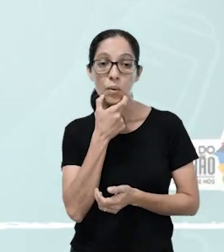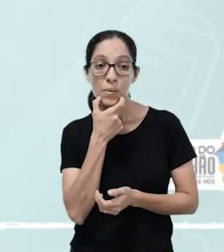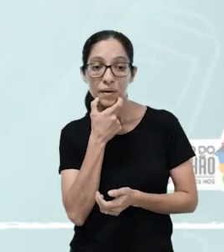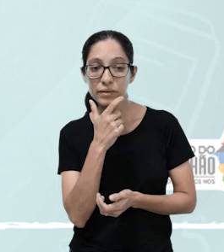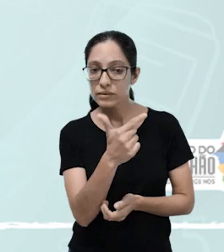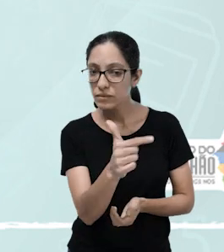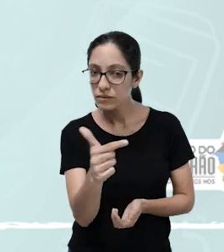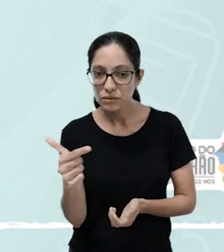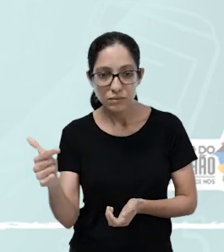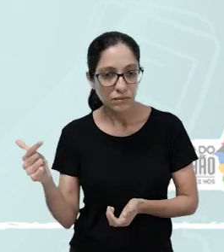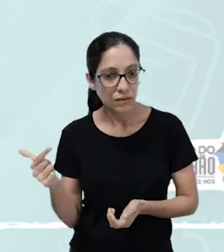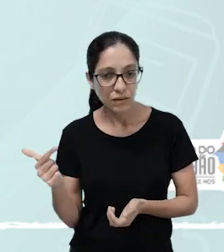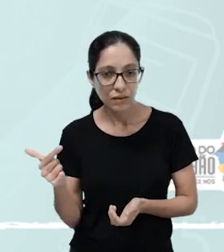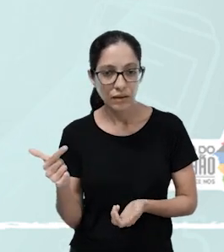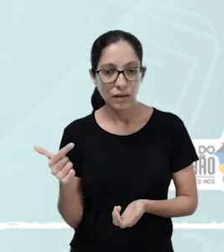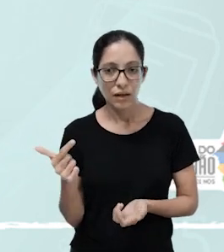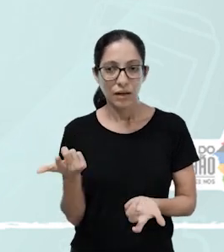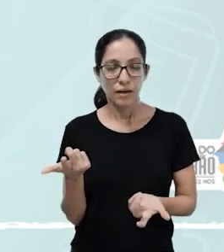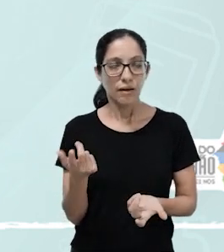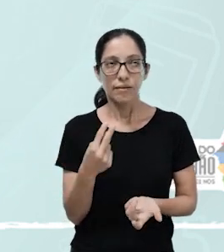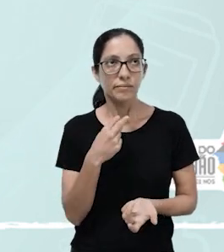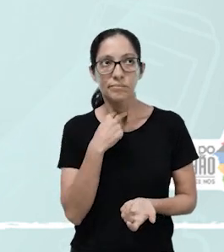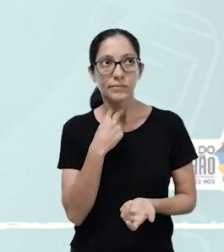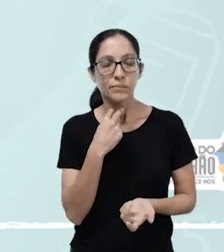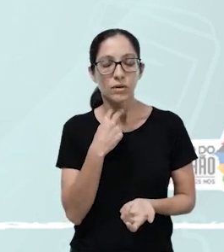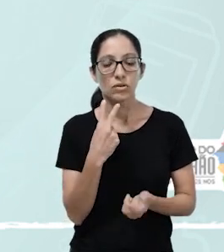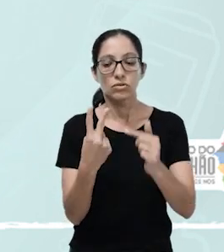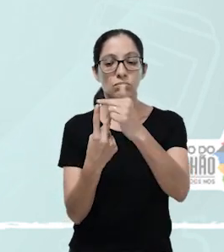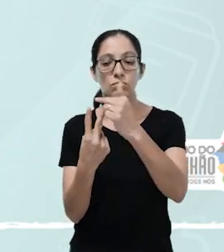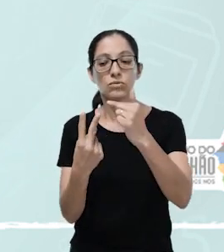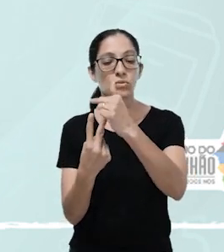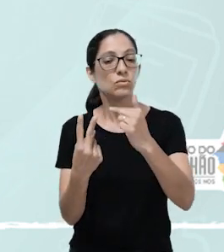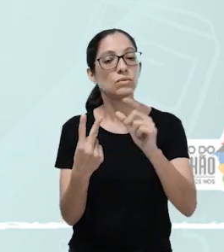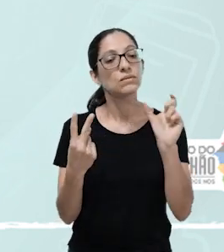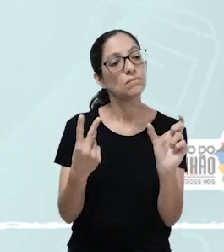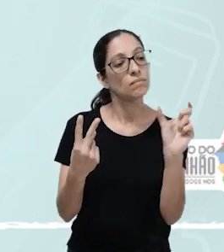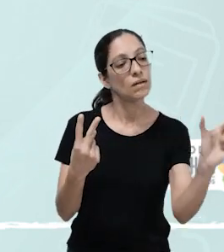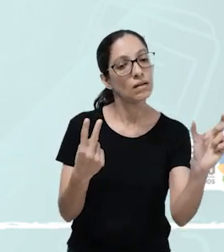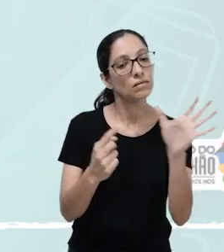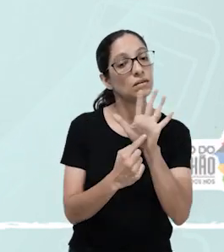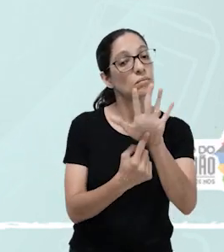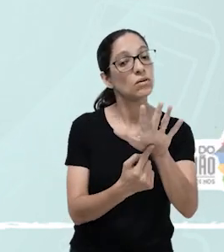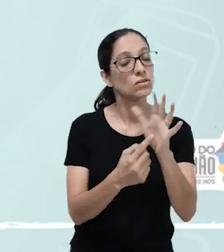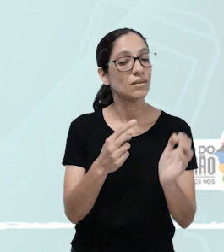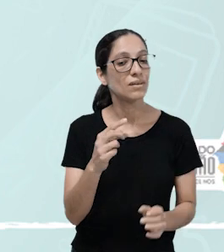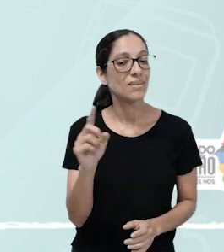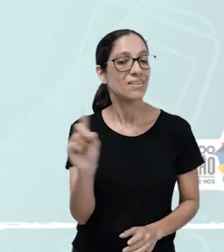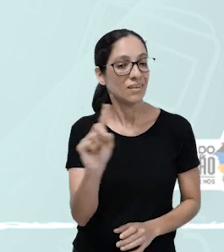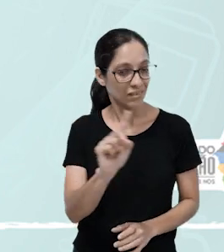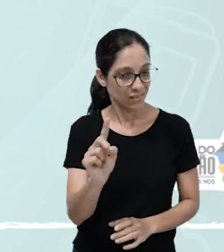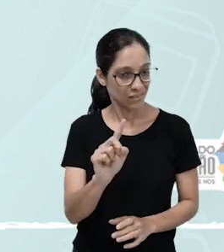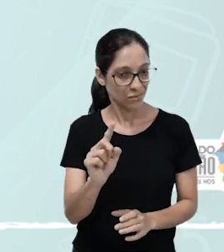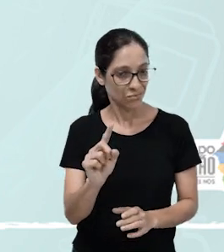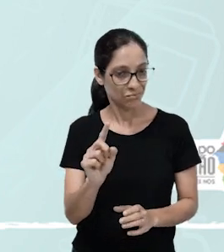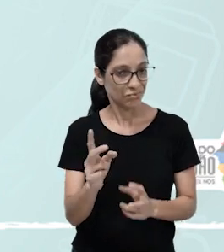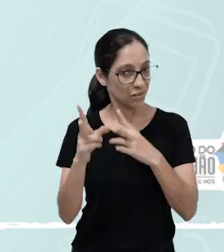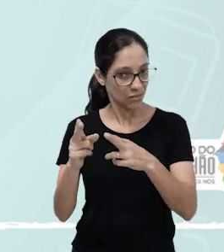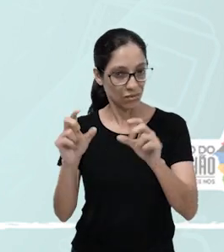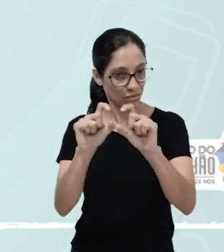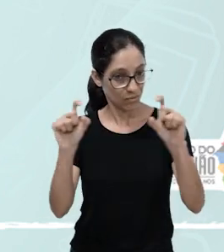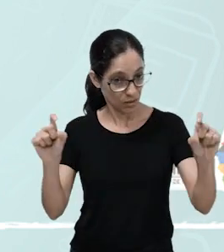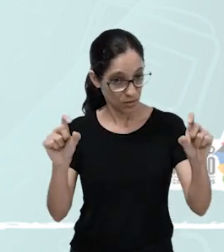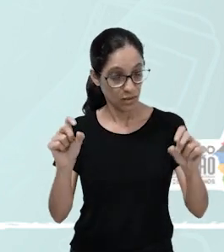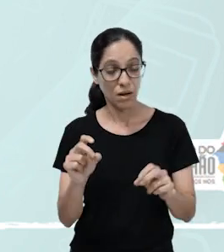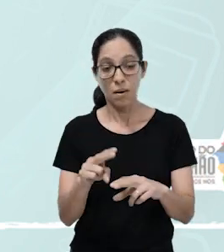não existe dupla negação. Não pode ter duas palavras negativas numa mesma frase, tá bom? Por isso que